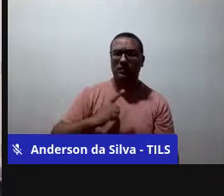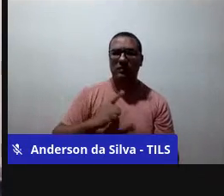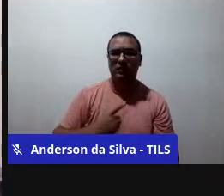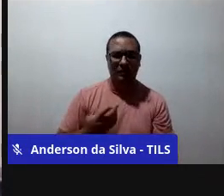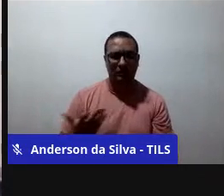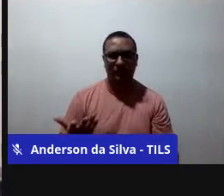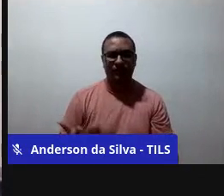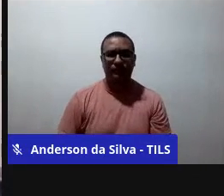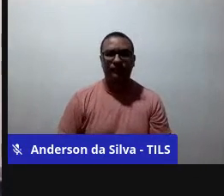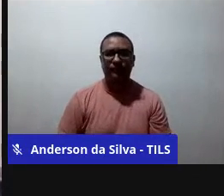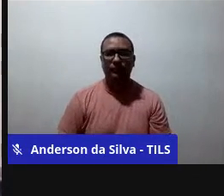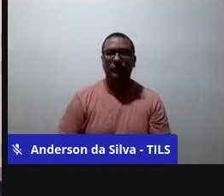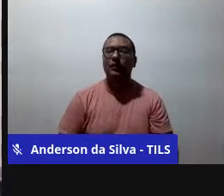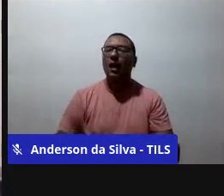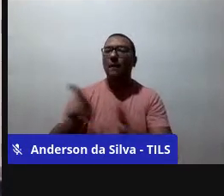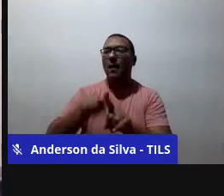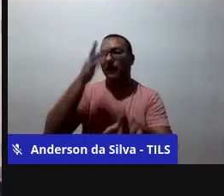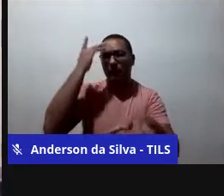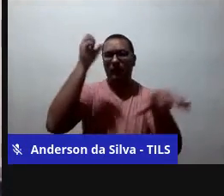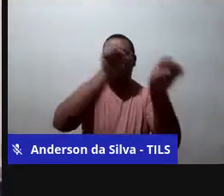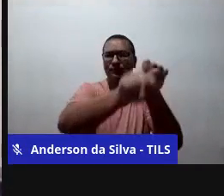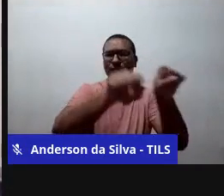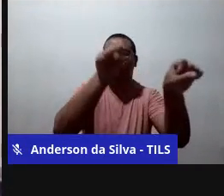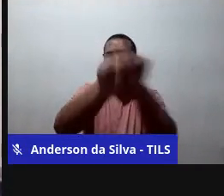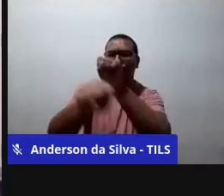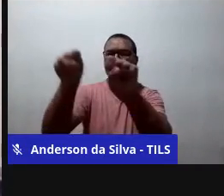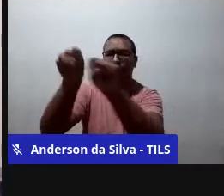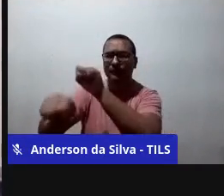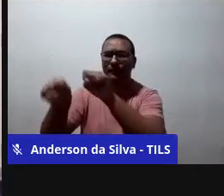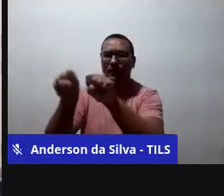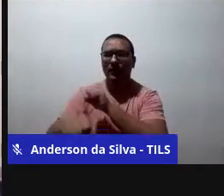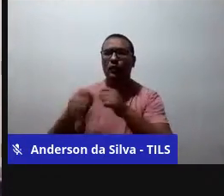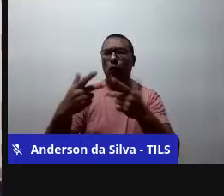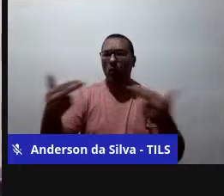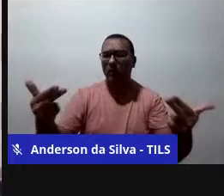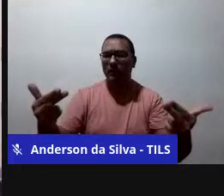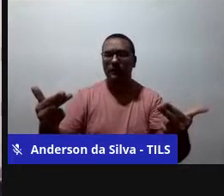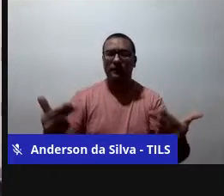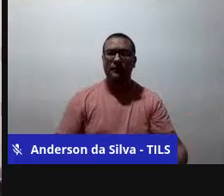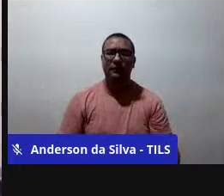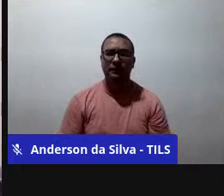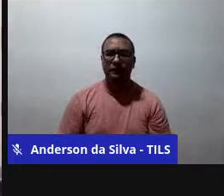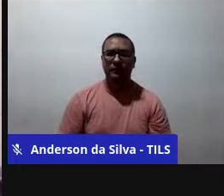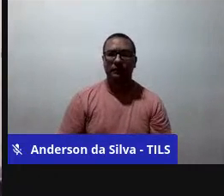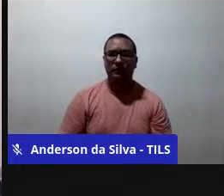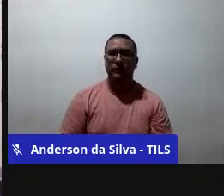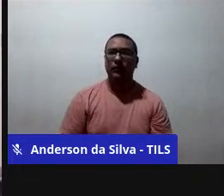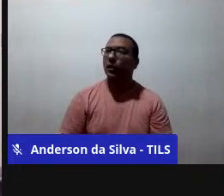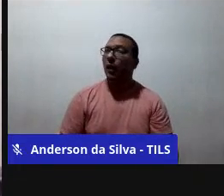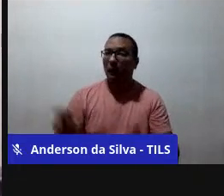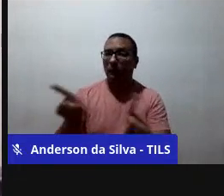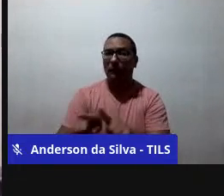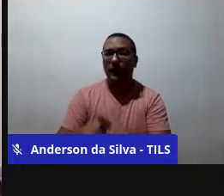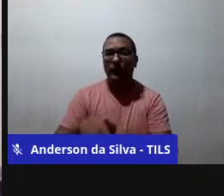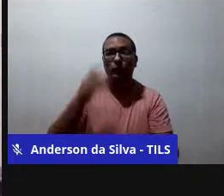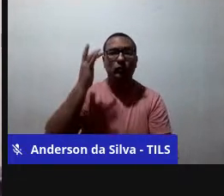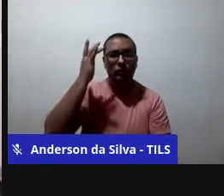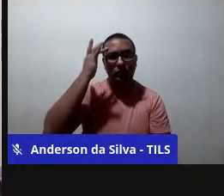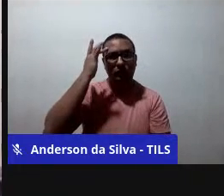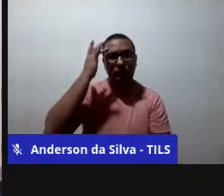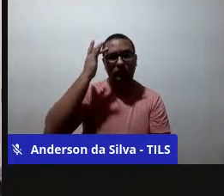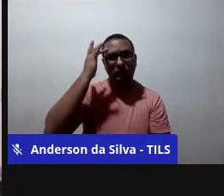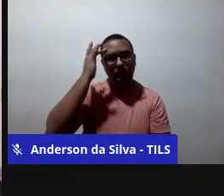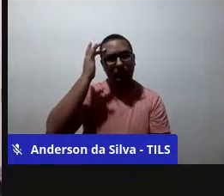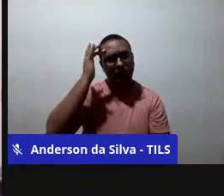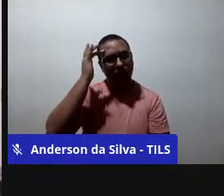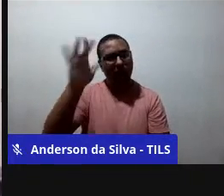tiver gente depredando, né, o patrimônio público, então, não tem outra saída do jeito que eu vejo, a não